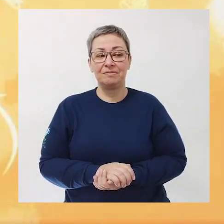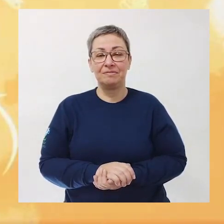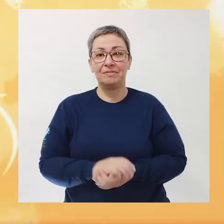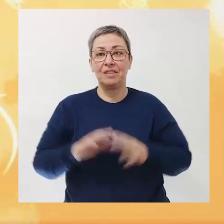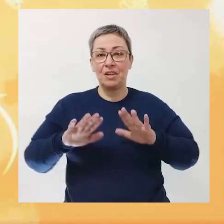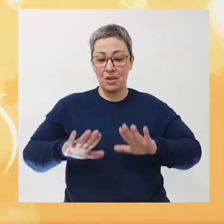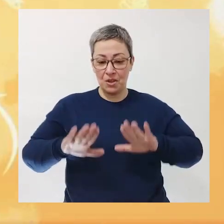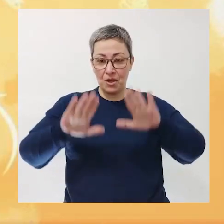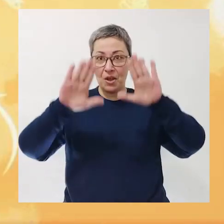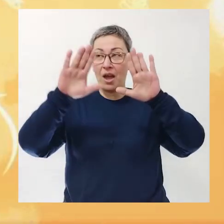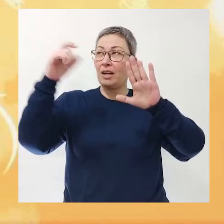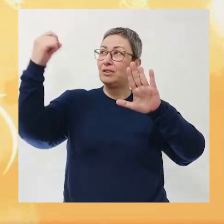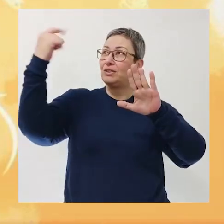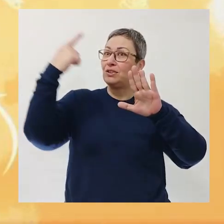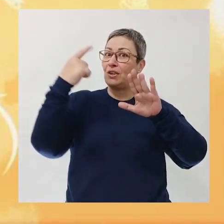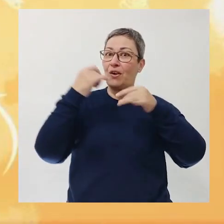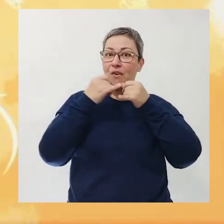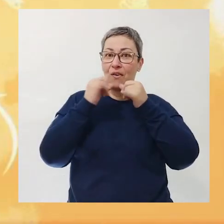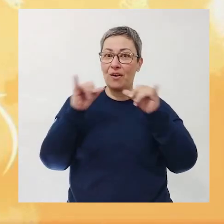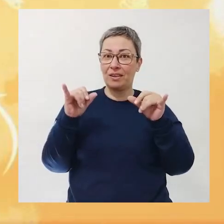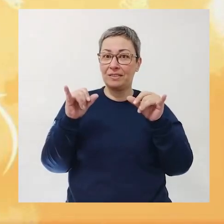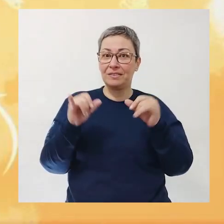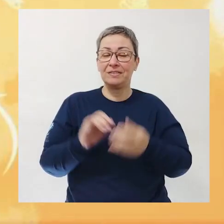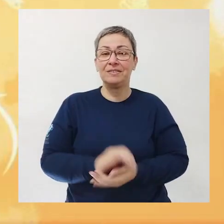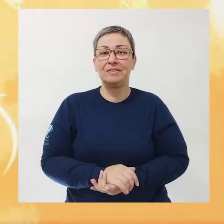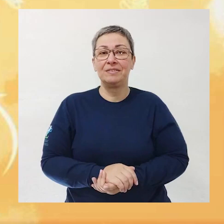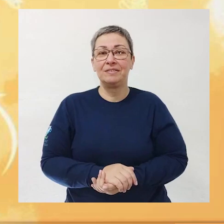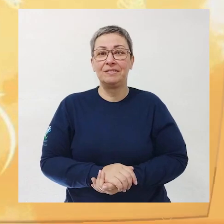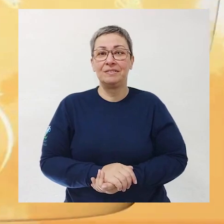Os painéis solares.